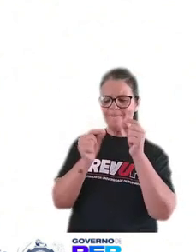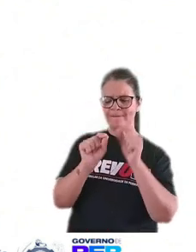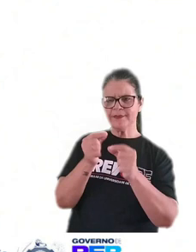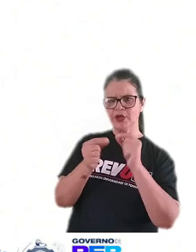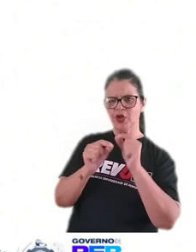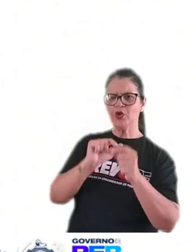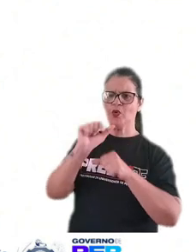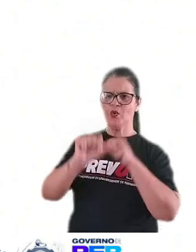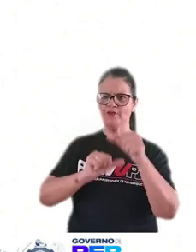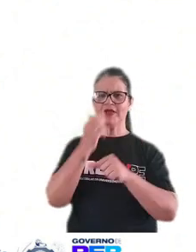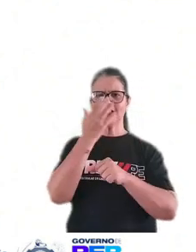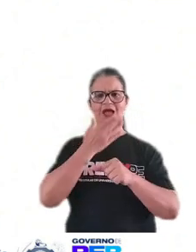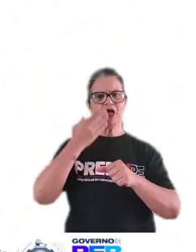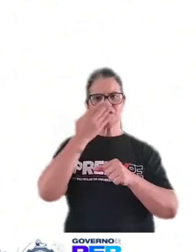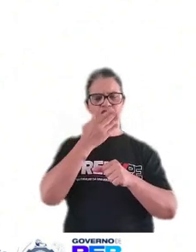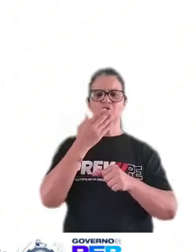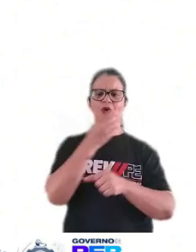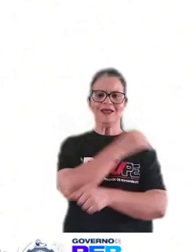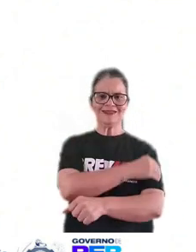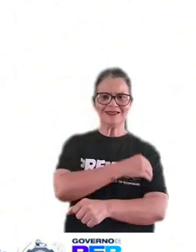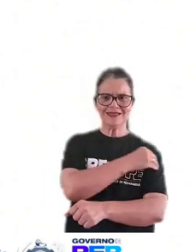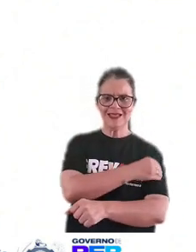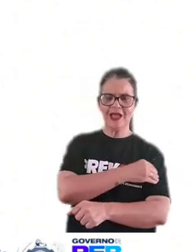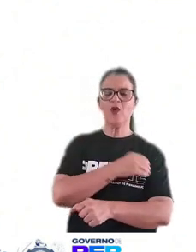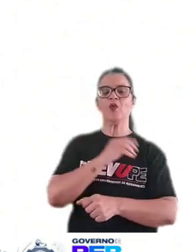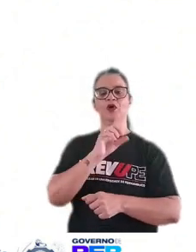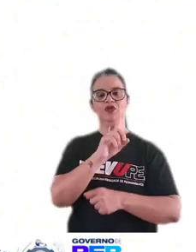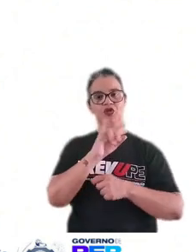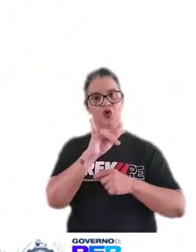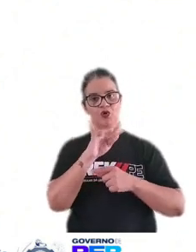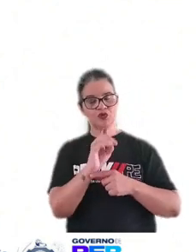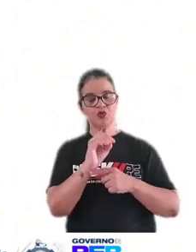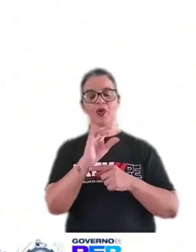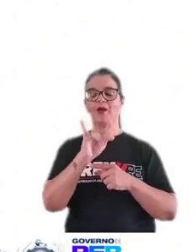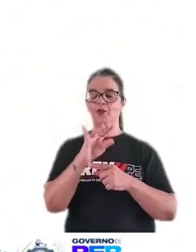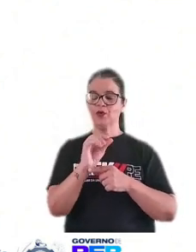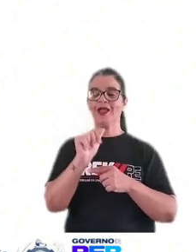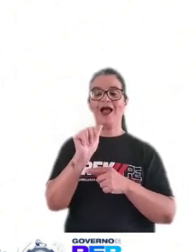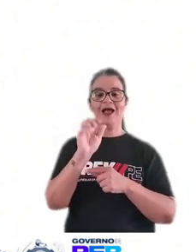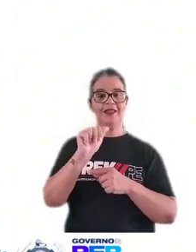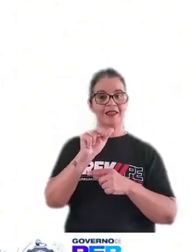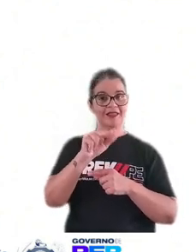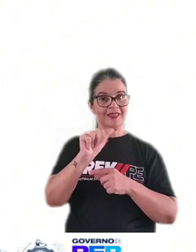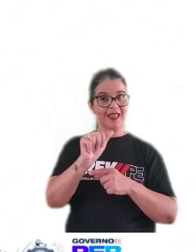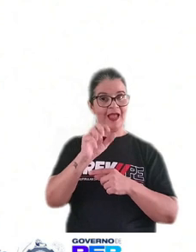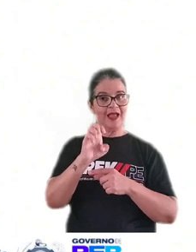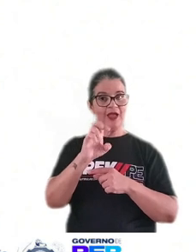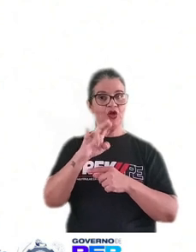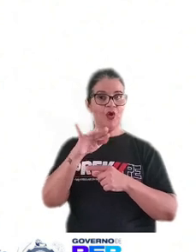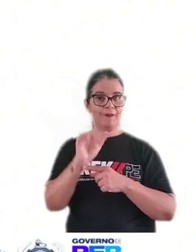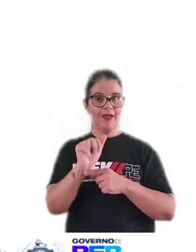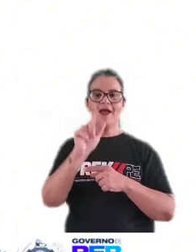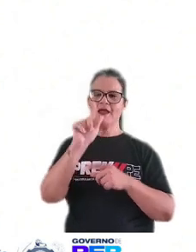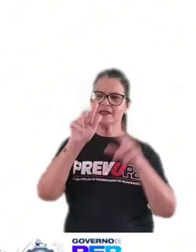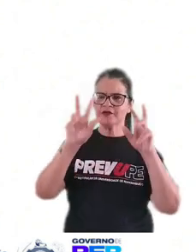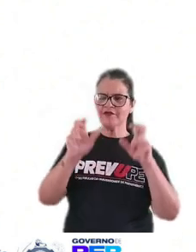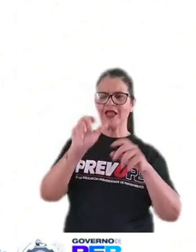biológico em que micro-organismos convertem açúcares em álcool e dióxido de carbono de forma anaeróbica